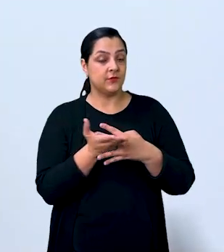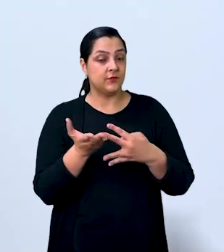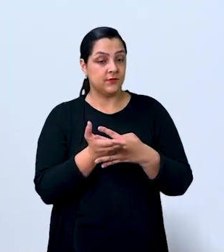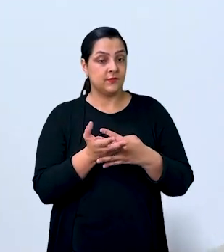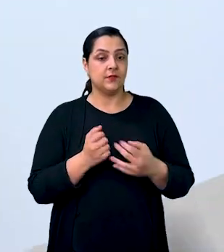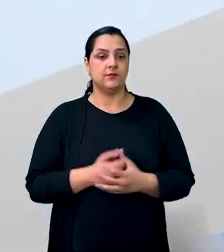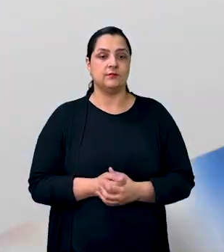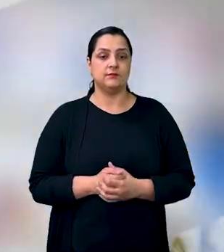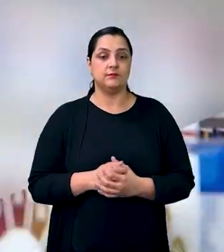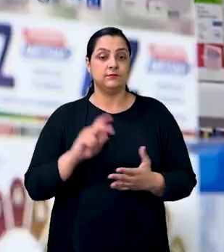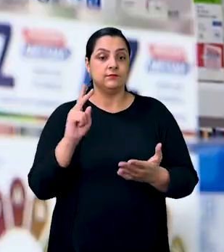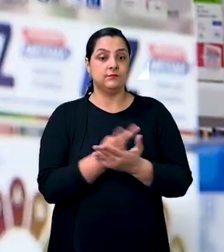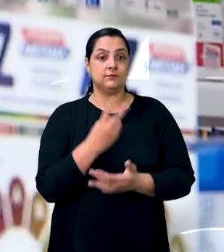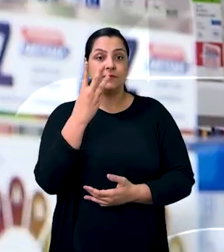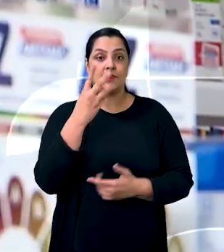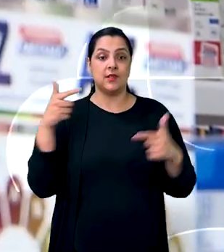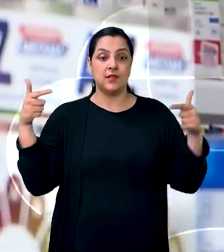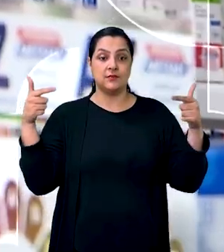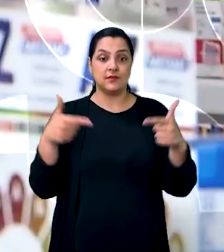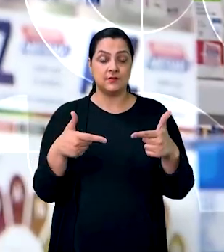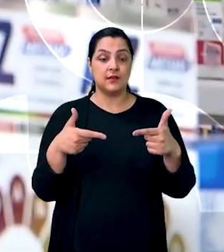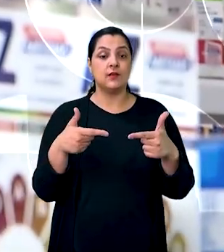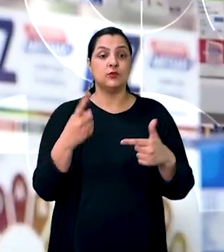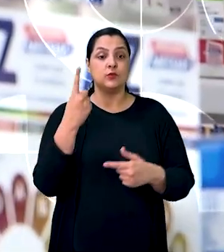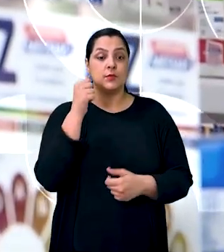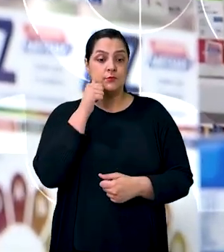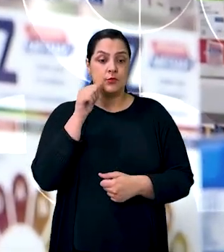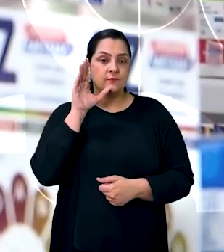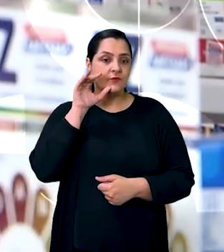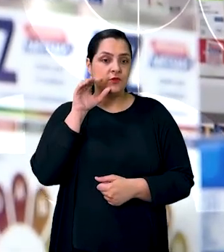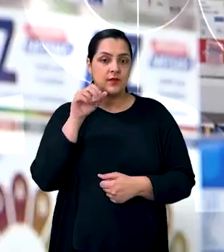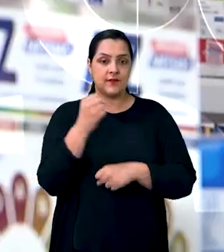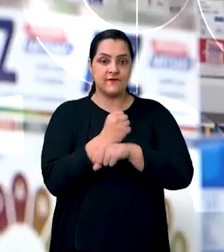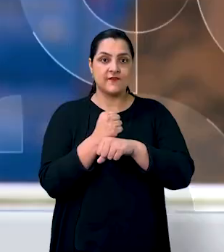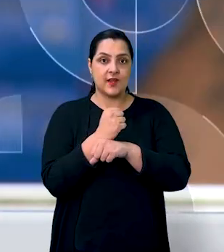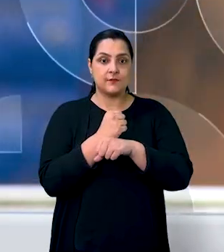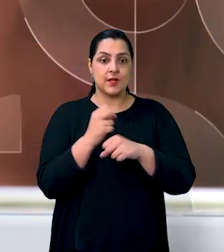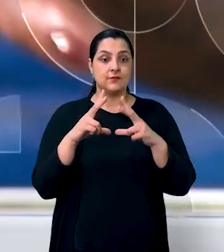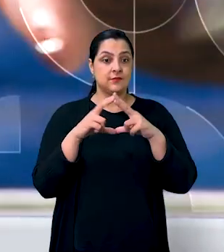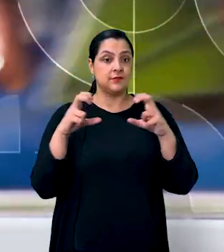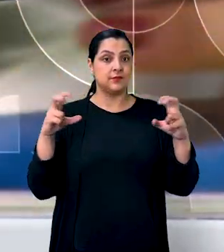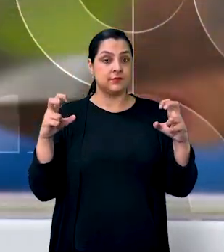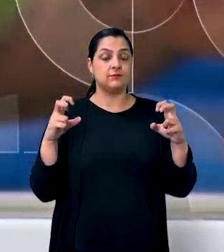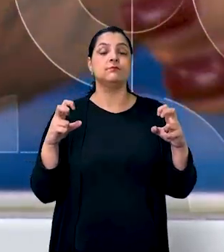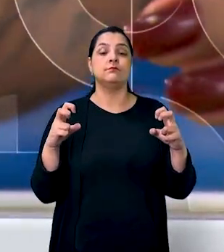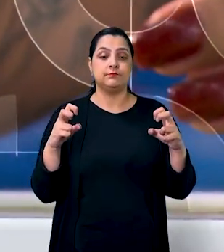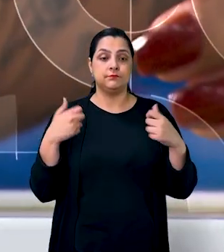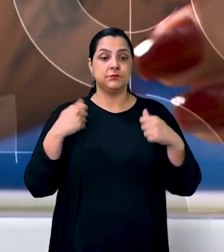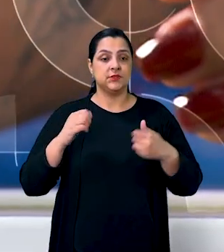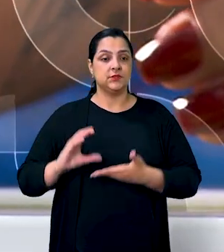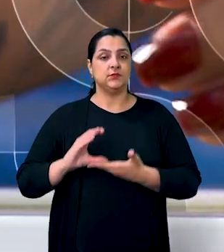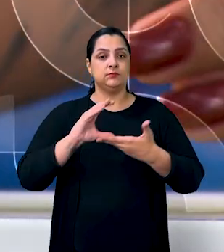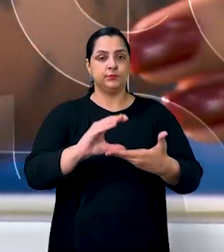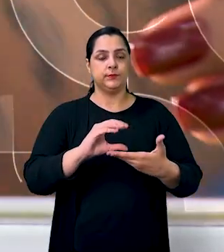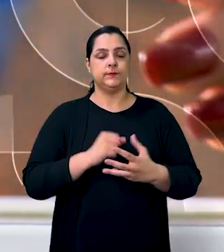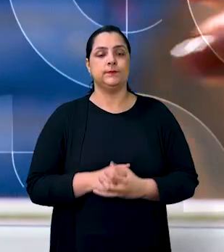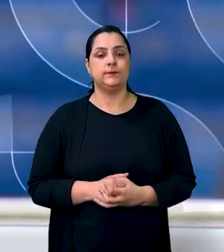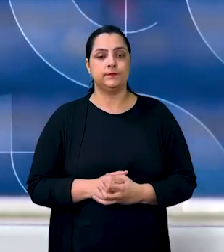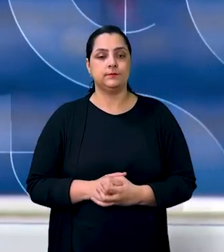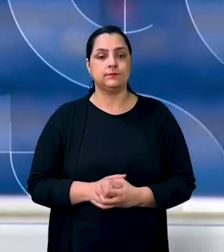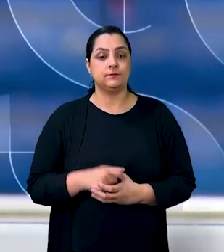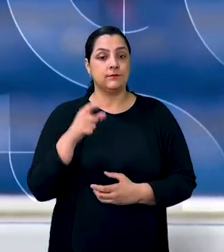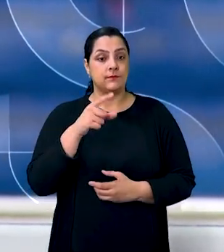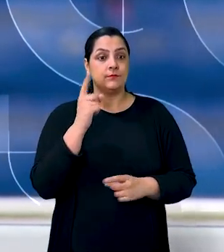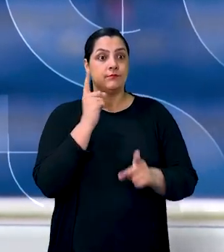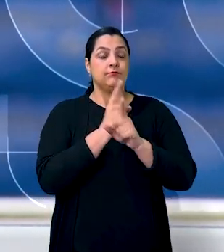Depois do intervalo, vítima de 3 assaltos com arma de fogo, uma balconista de farmácia de Santa Catarina deve ser indenizada.